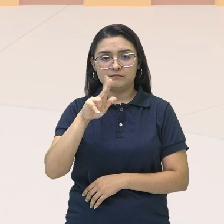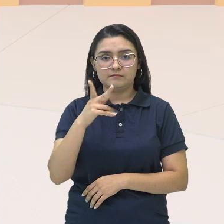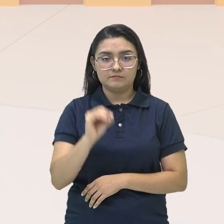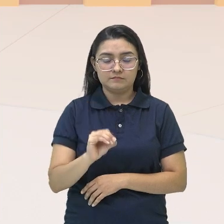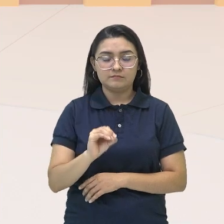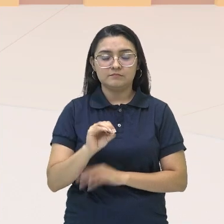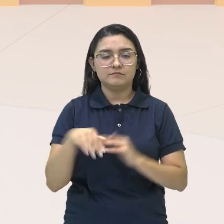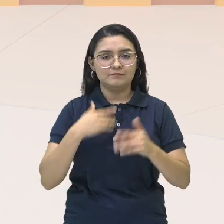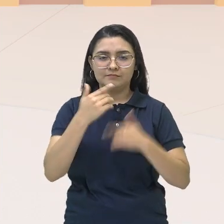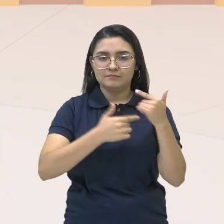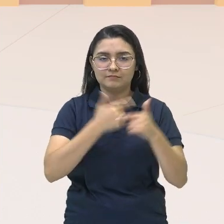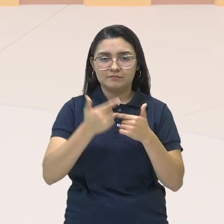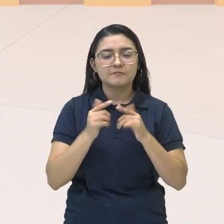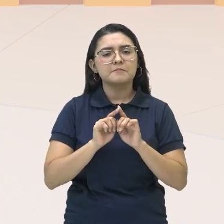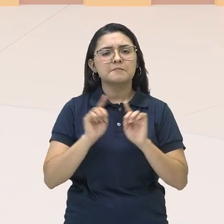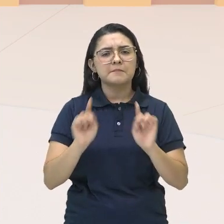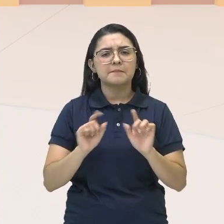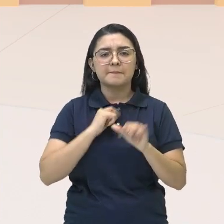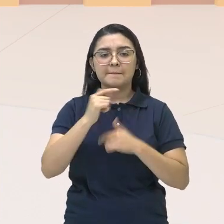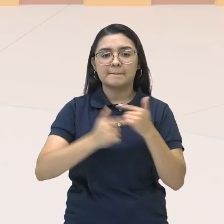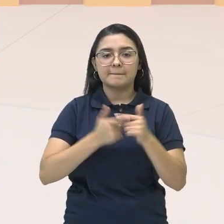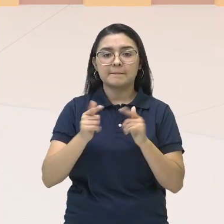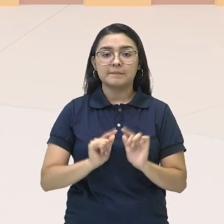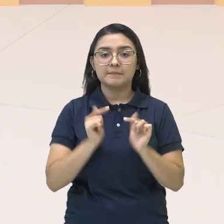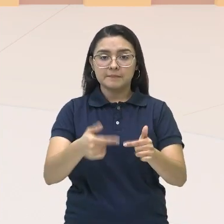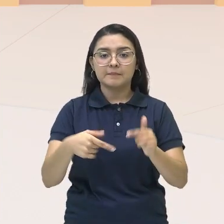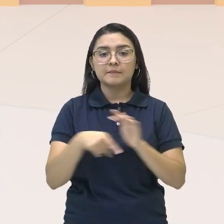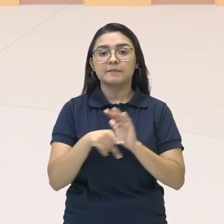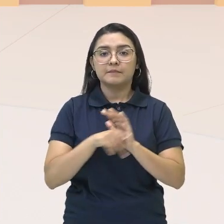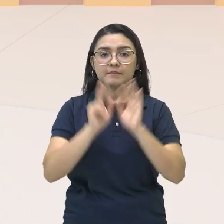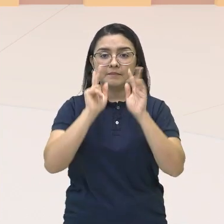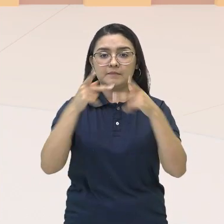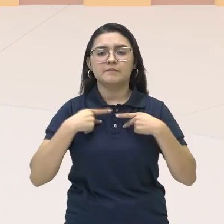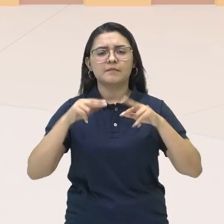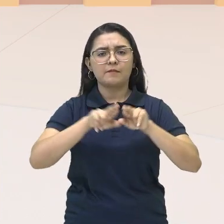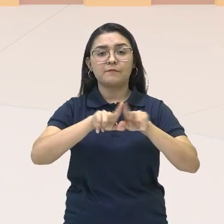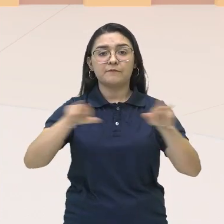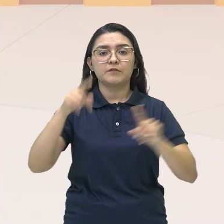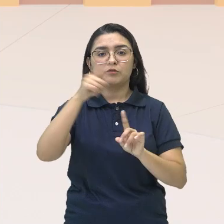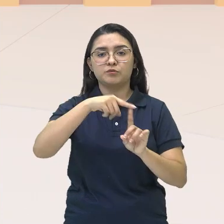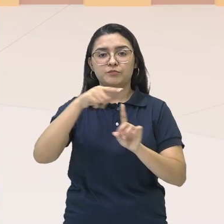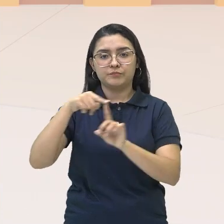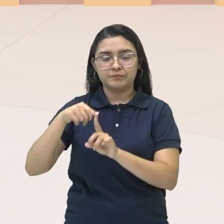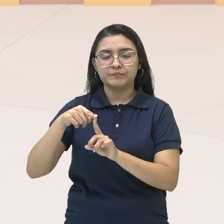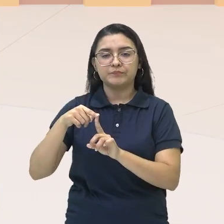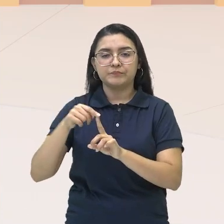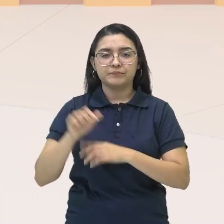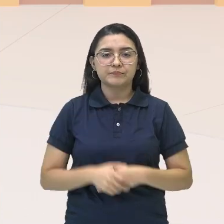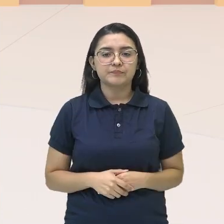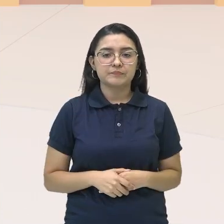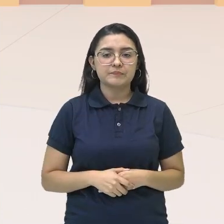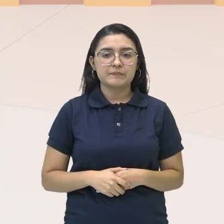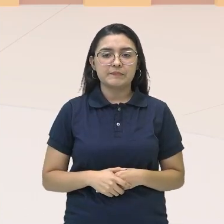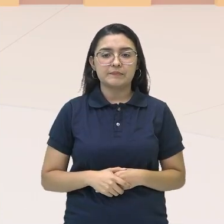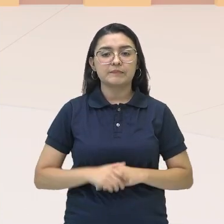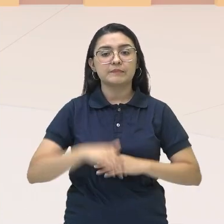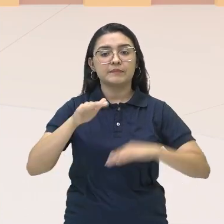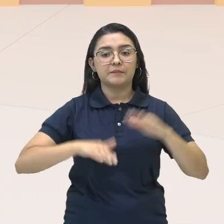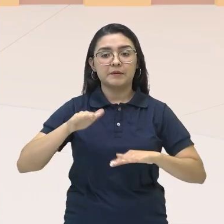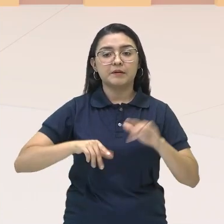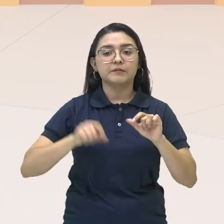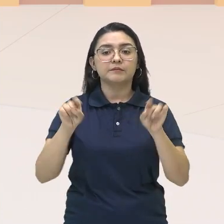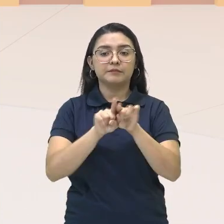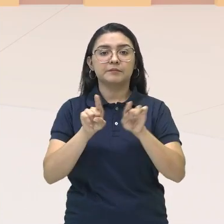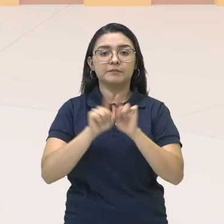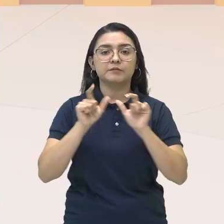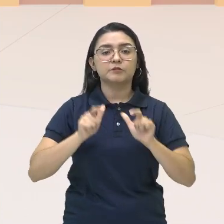E esse trabalho, essa ação humana, ela se dá de diferentes maneiras, de diferentes formas, dependendo muito